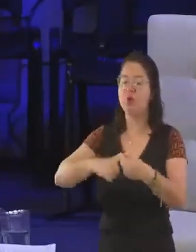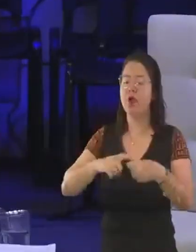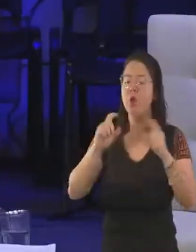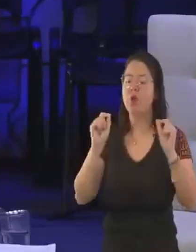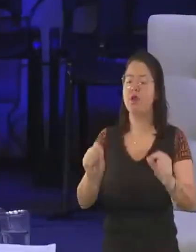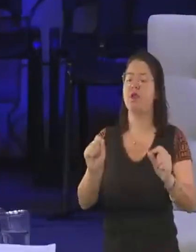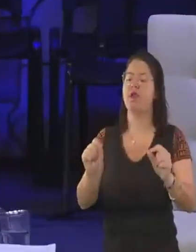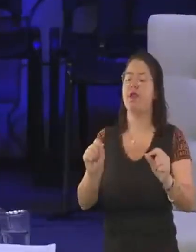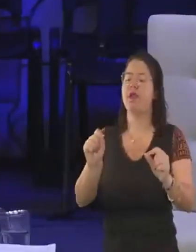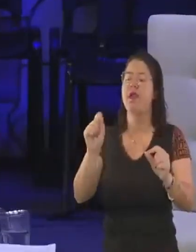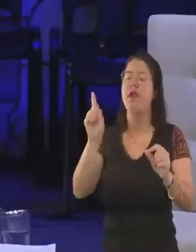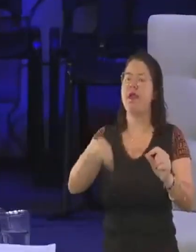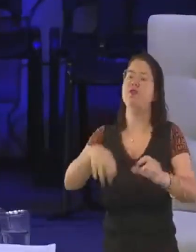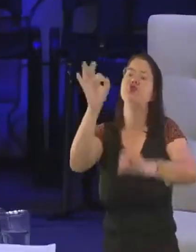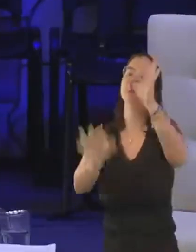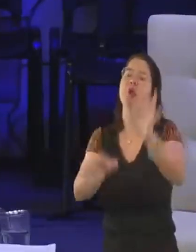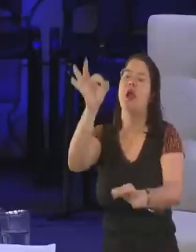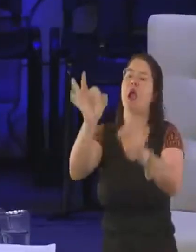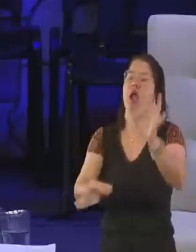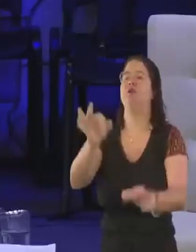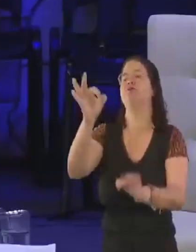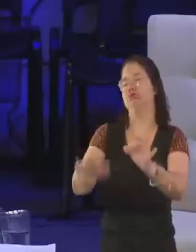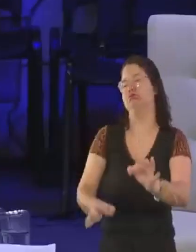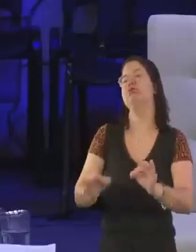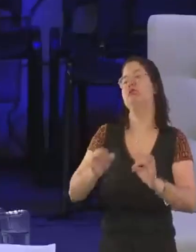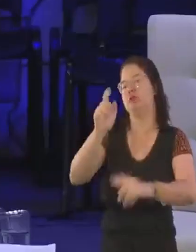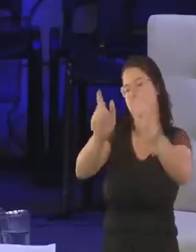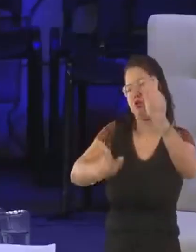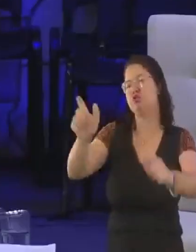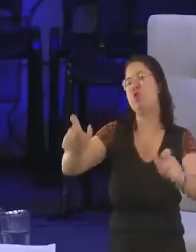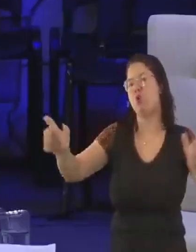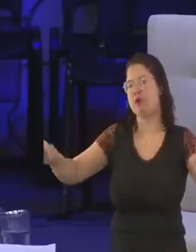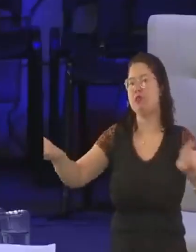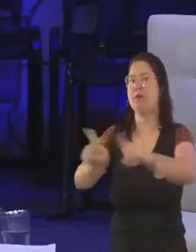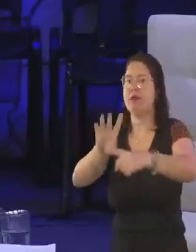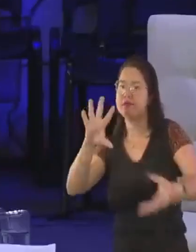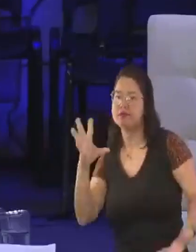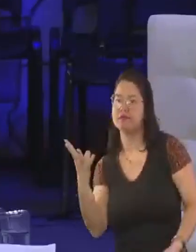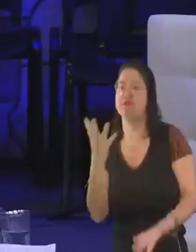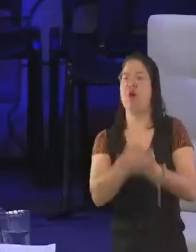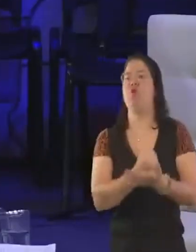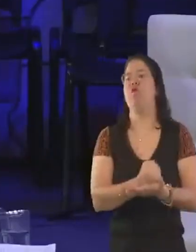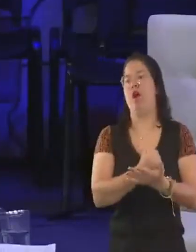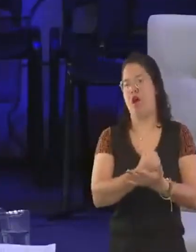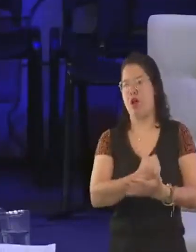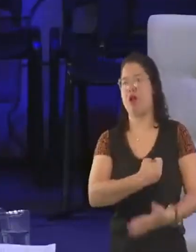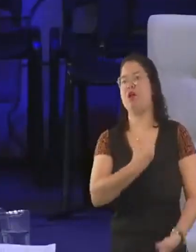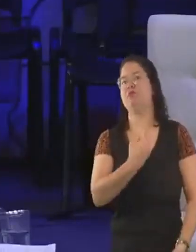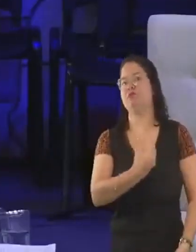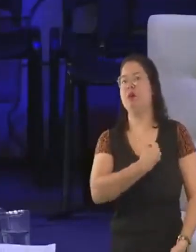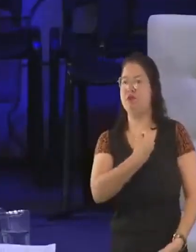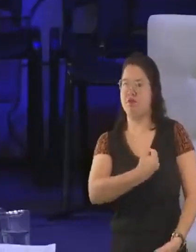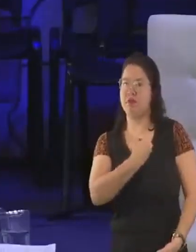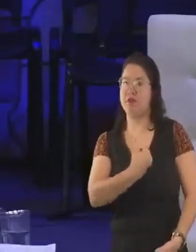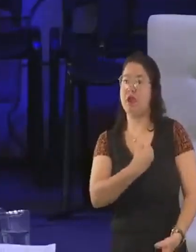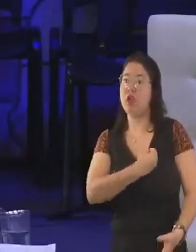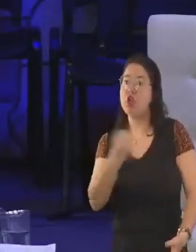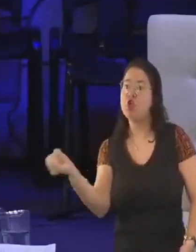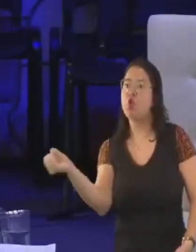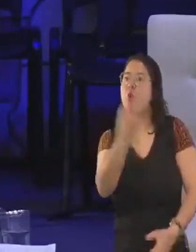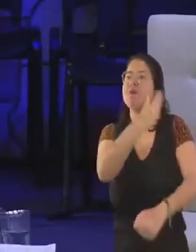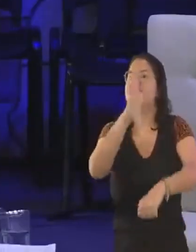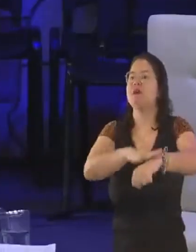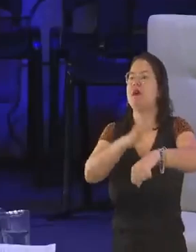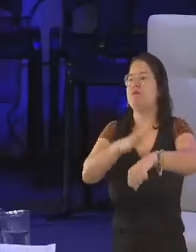é trazer o juízo final, é trazer a ressurreição dos salvos e o início da nova terra e